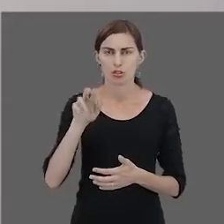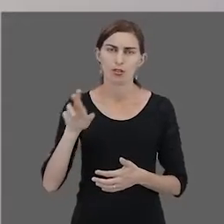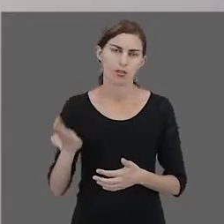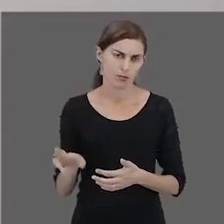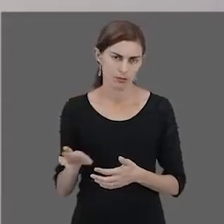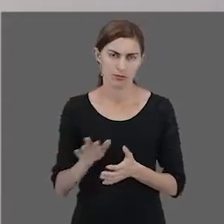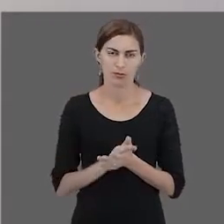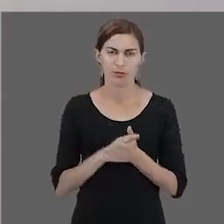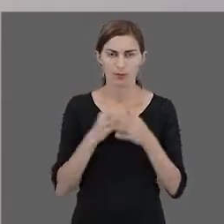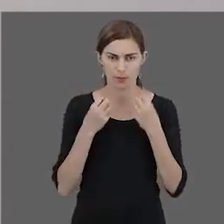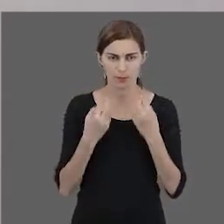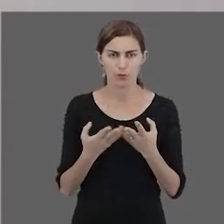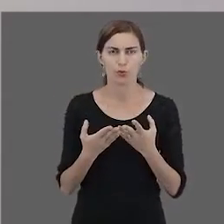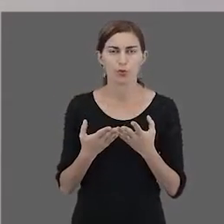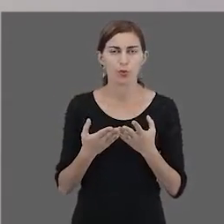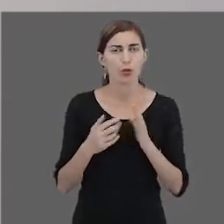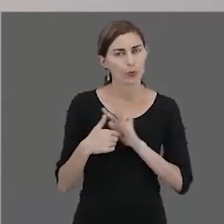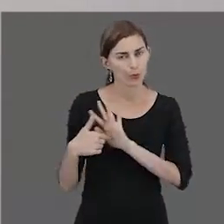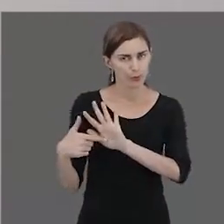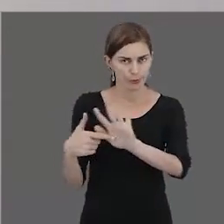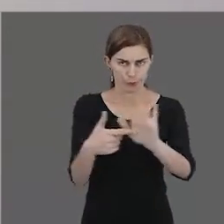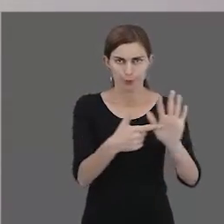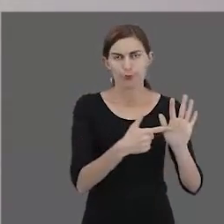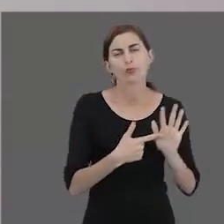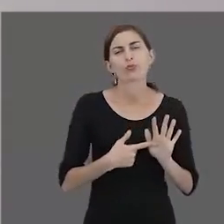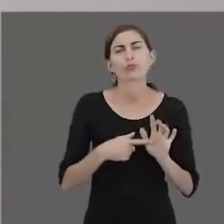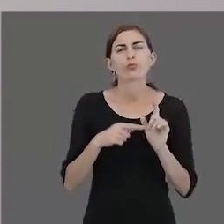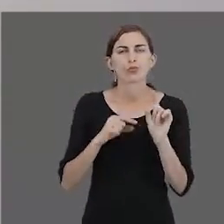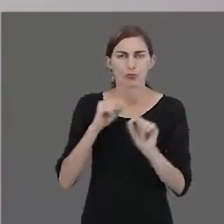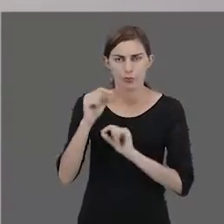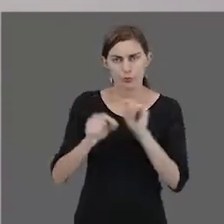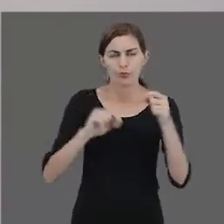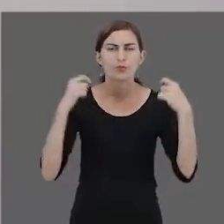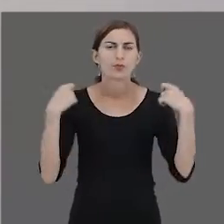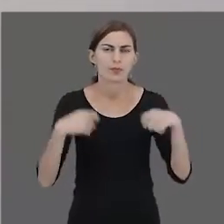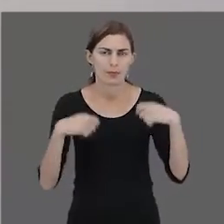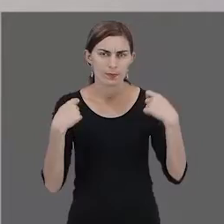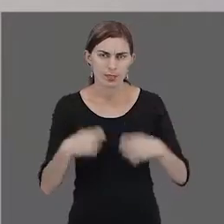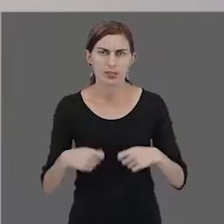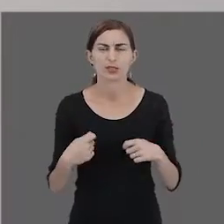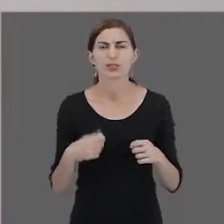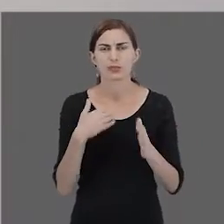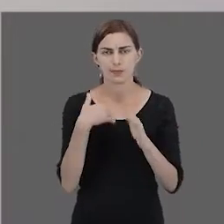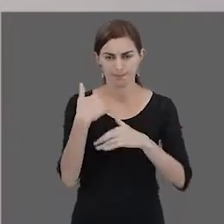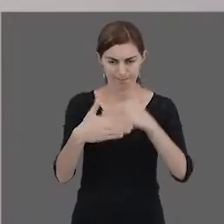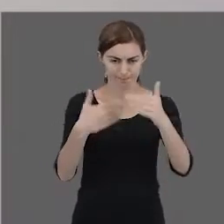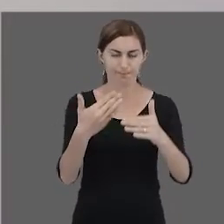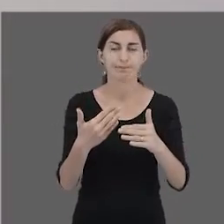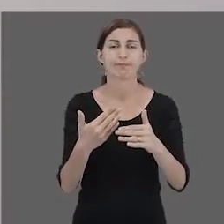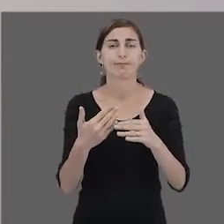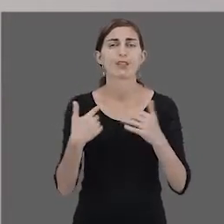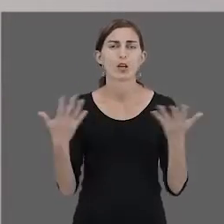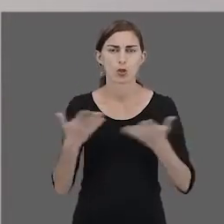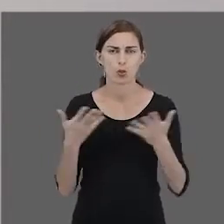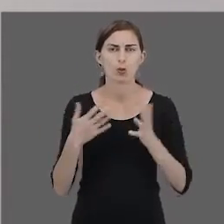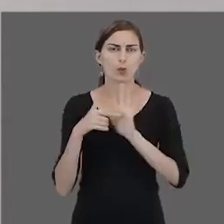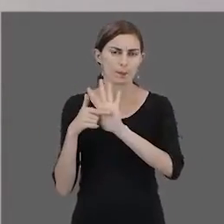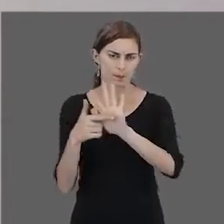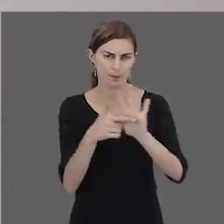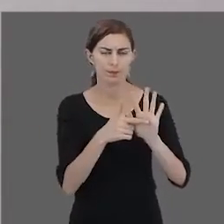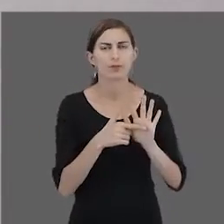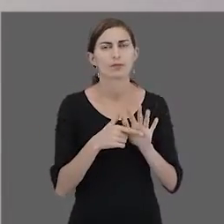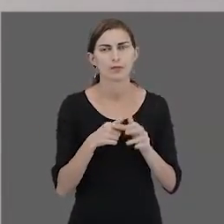Bom, eu apresentei o que deveria ter na composição do processo. E aí eu estou trazendo para